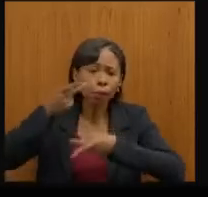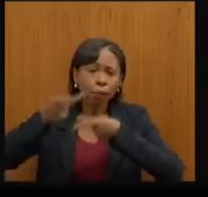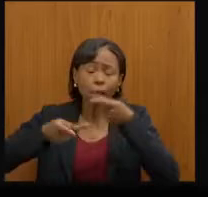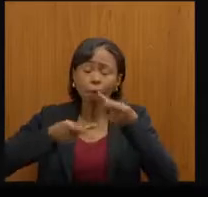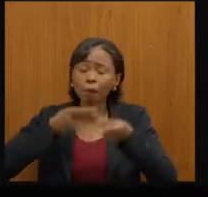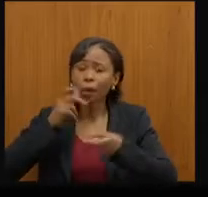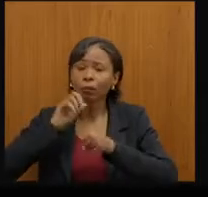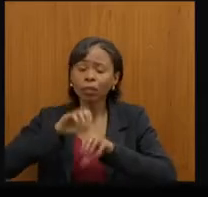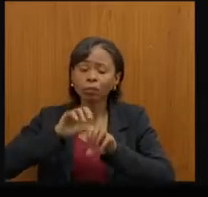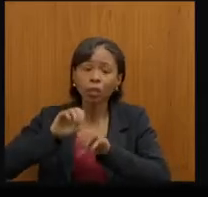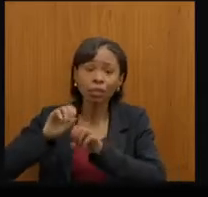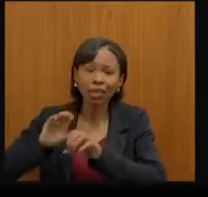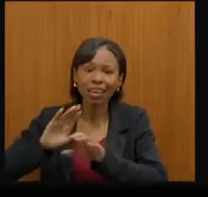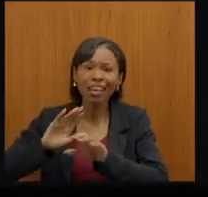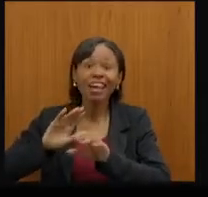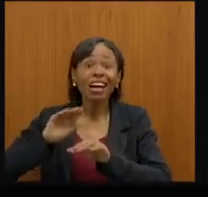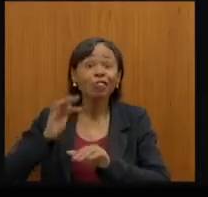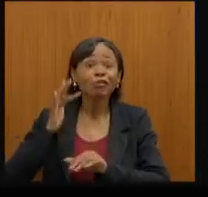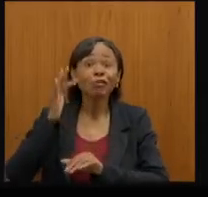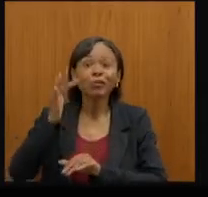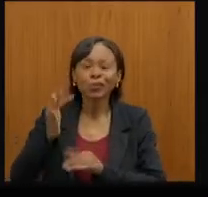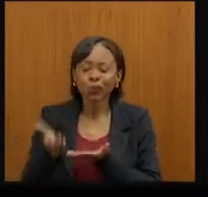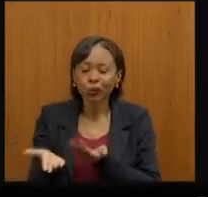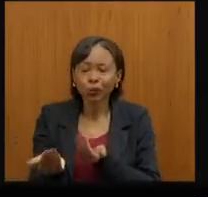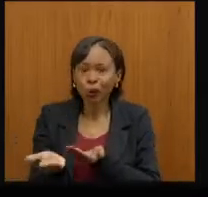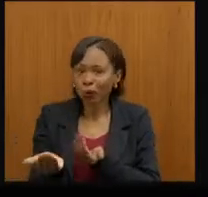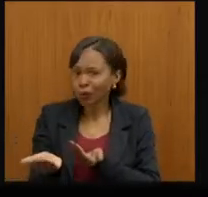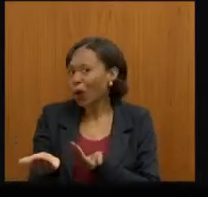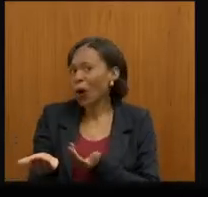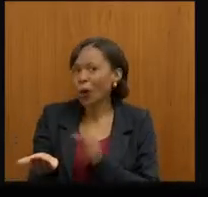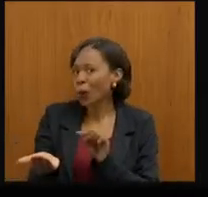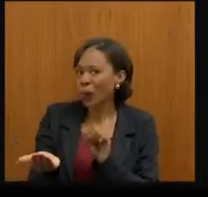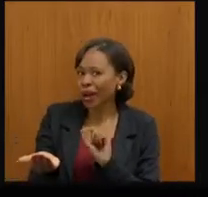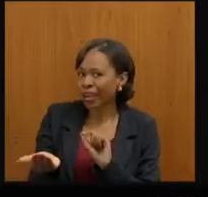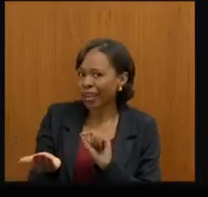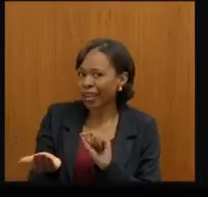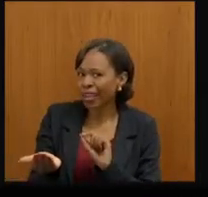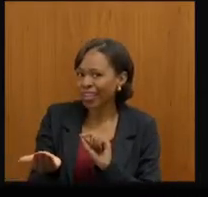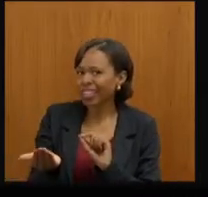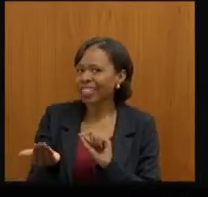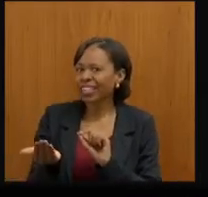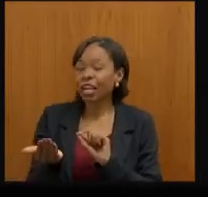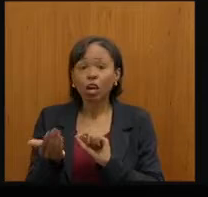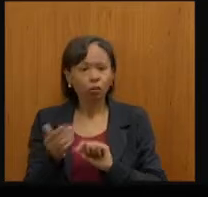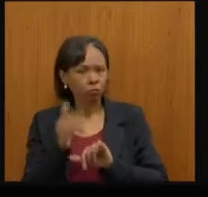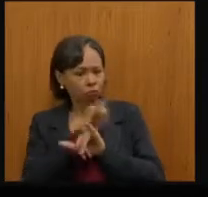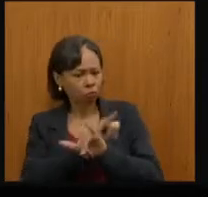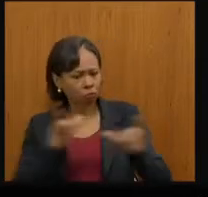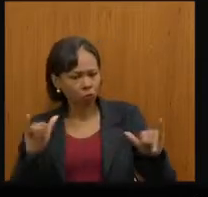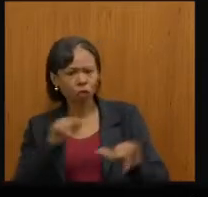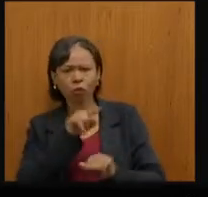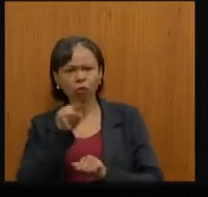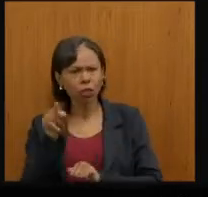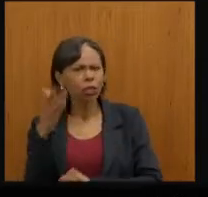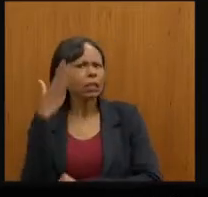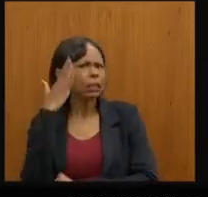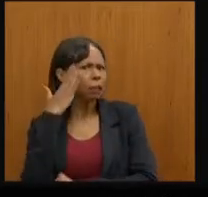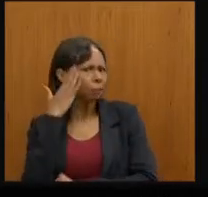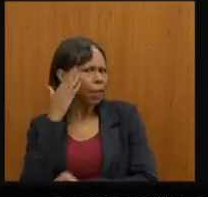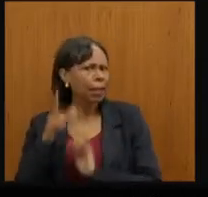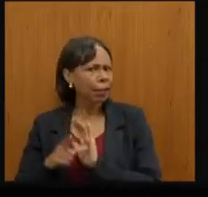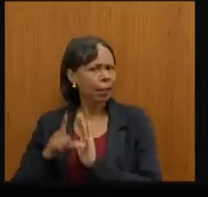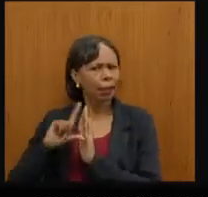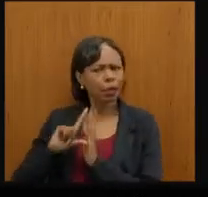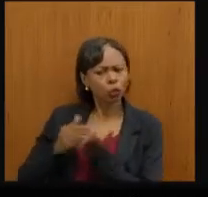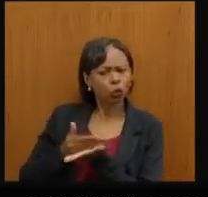tempo Oi jovens um carro Nildo e vão tá dizendo assim gente tem sabiam que no início do Século